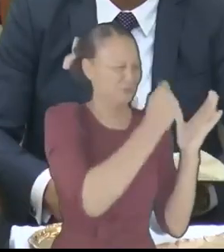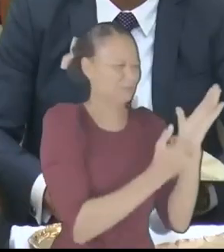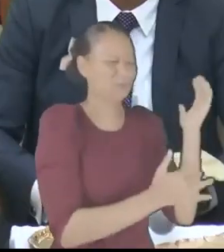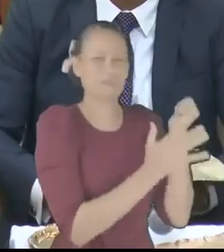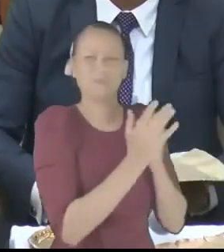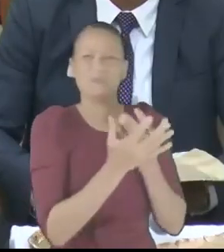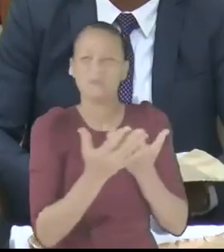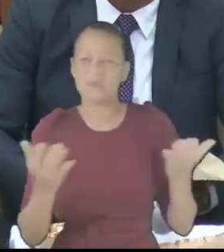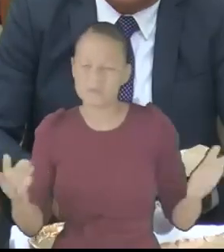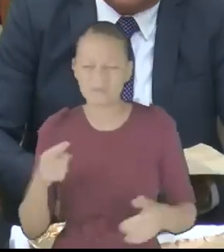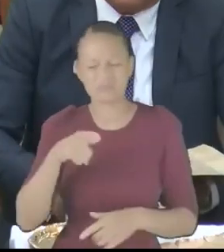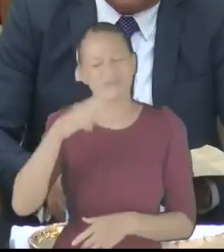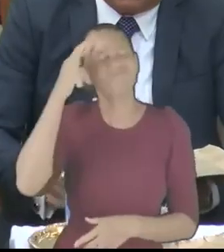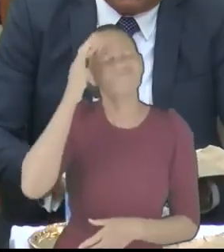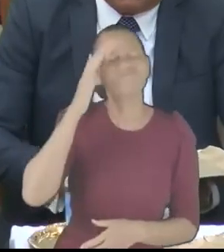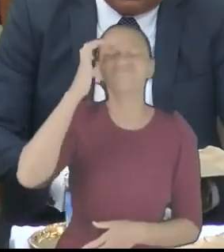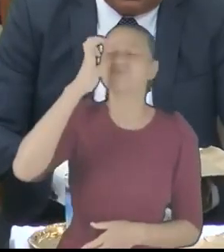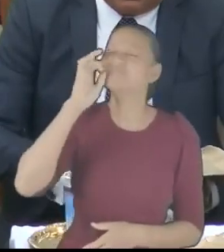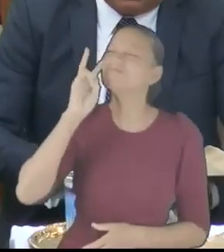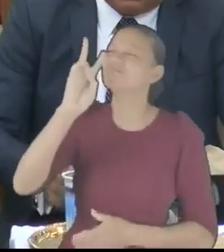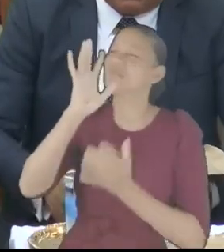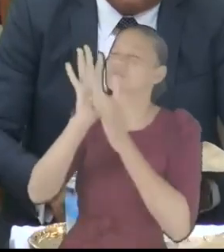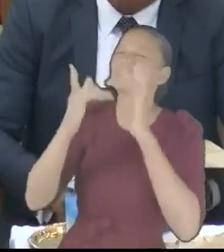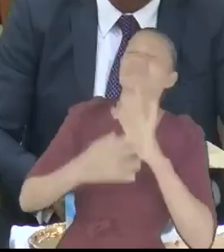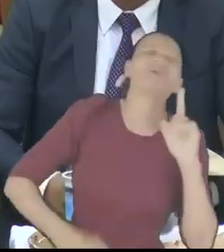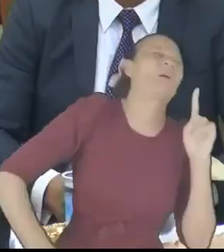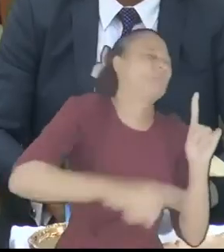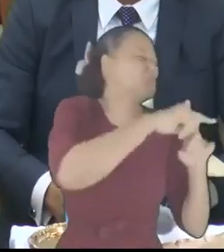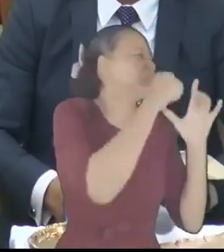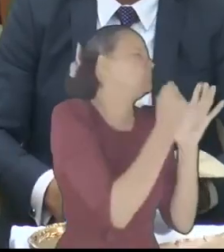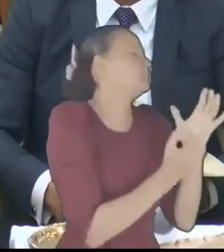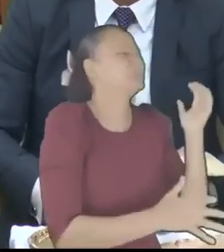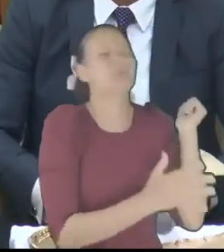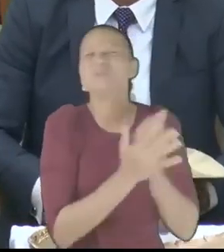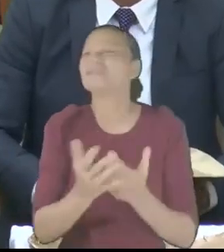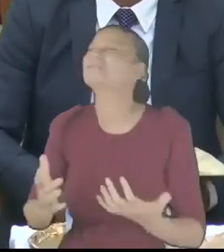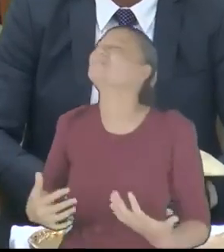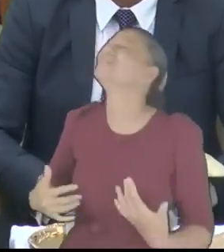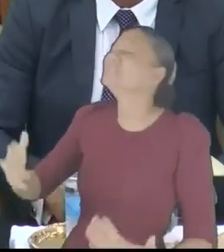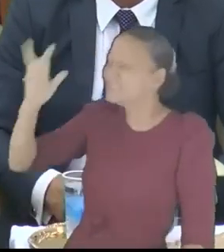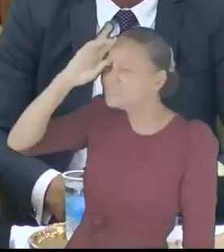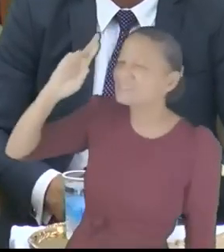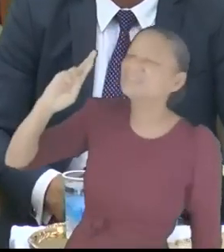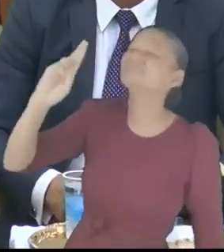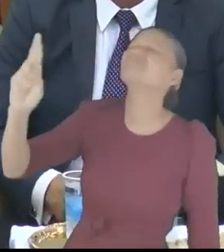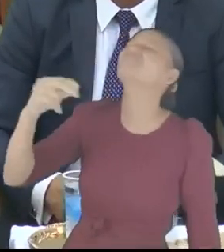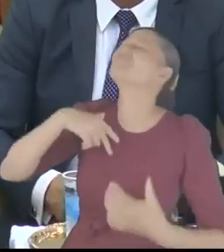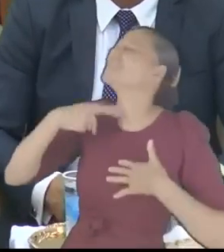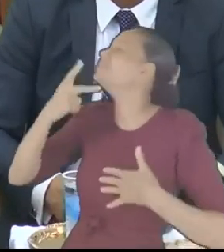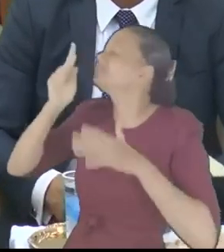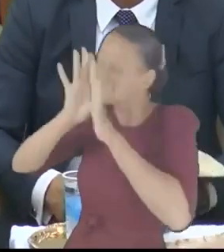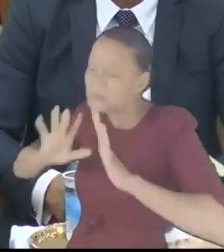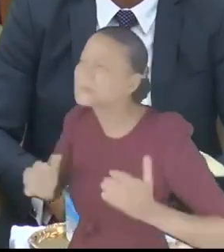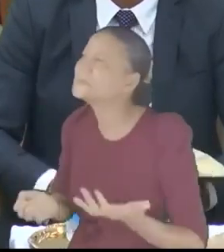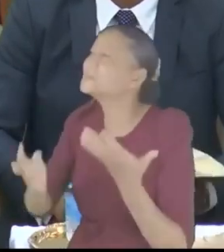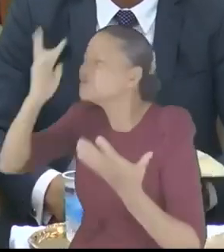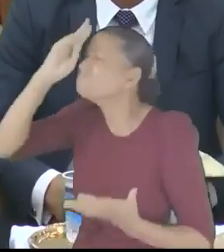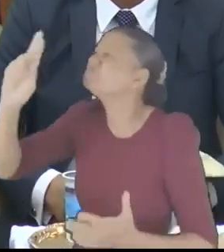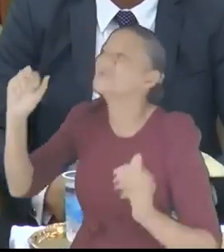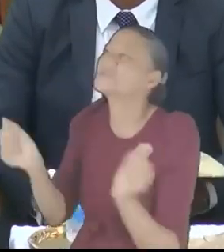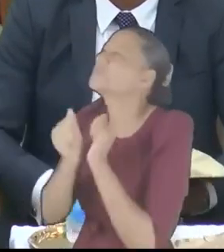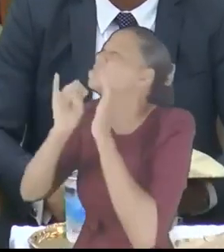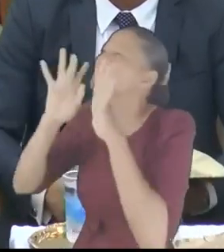pela fé você veja Jesus crucificado e diga: Senhor, eu te adoro, Senhor, eu